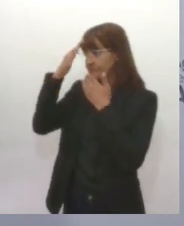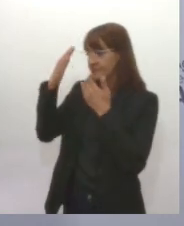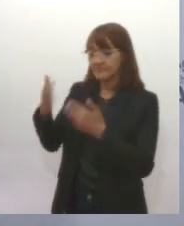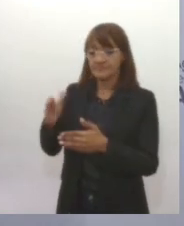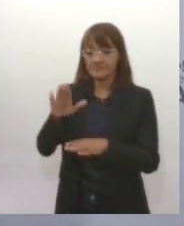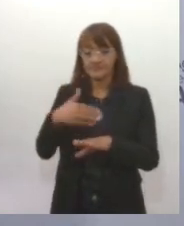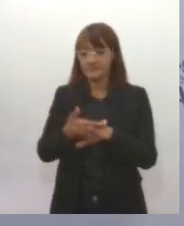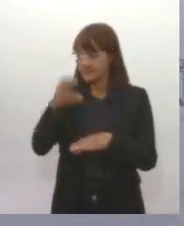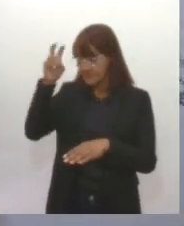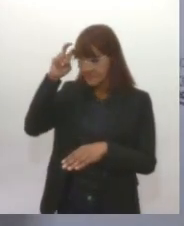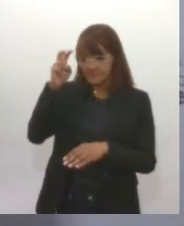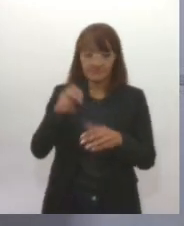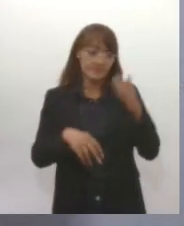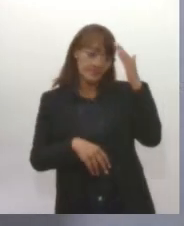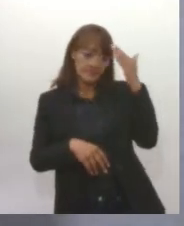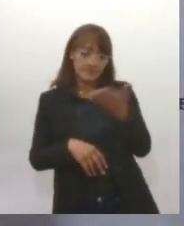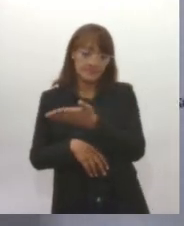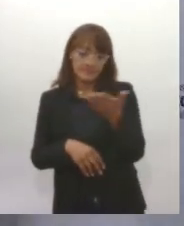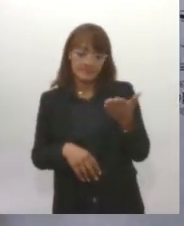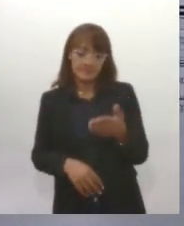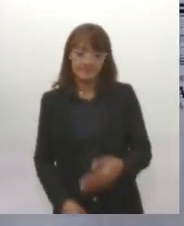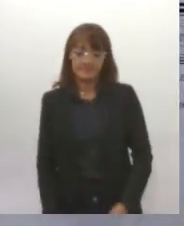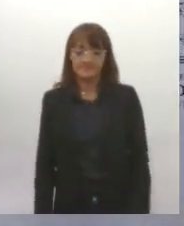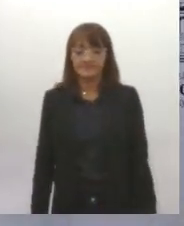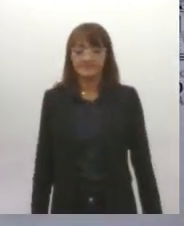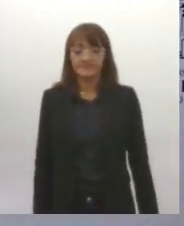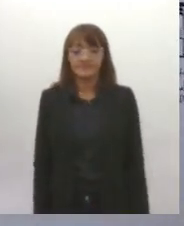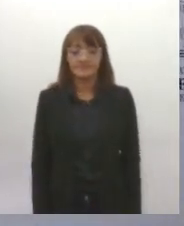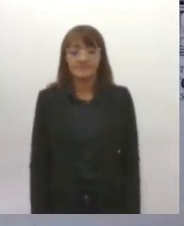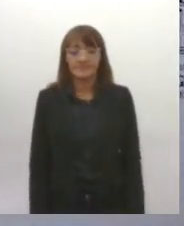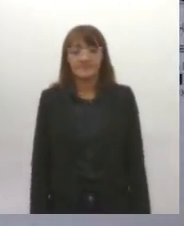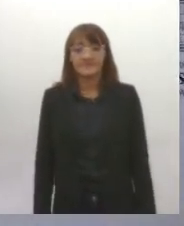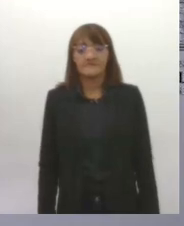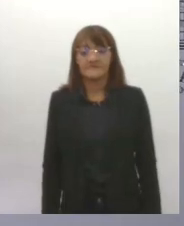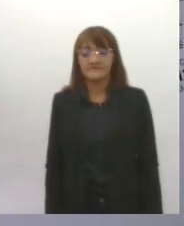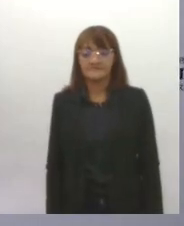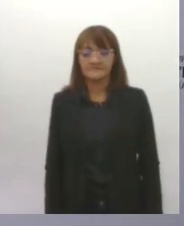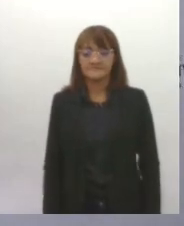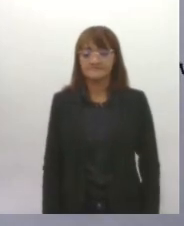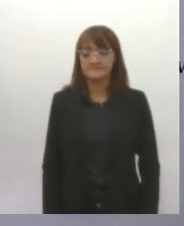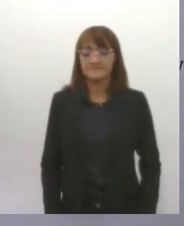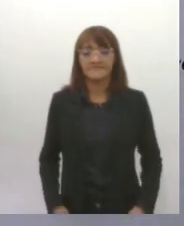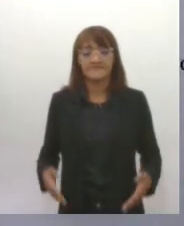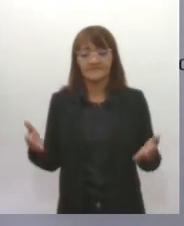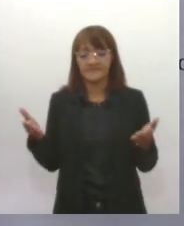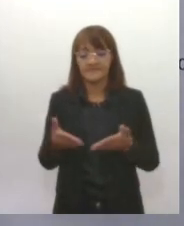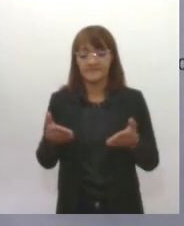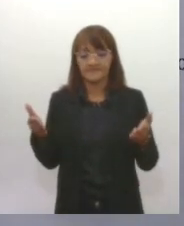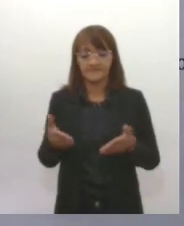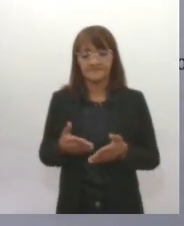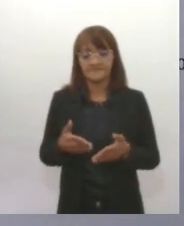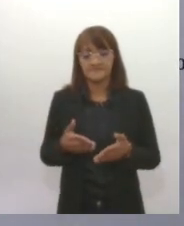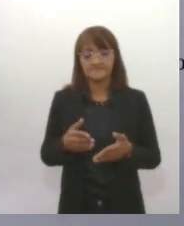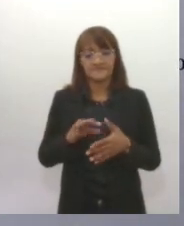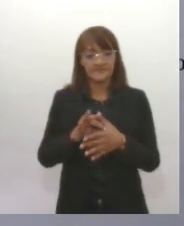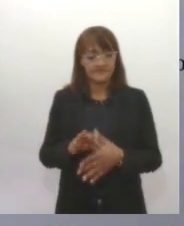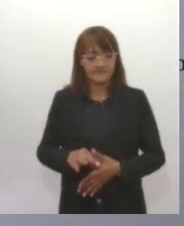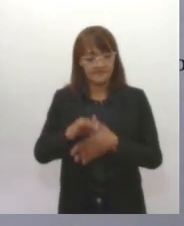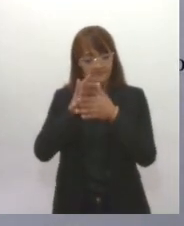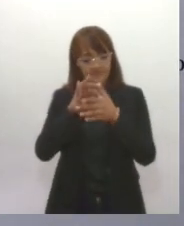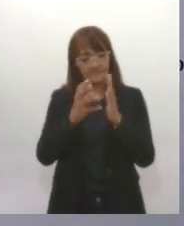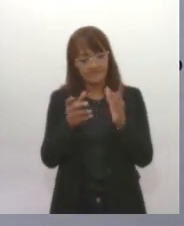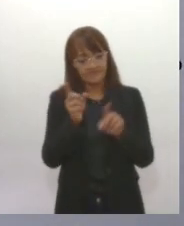próxima oportunidade. E vamos, né, agora conversar com a líder da oposição, a deputada Linda Brasil, que abriu